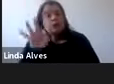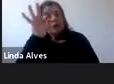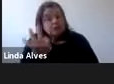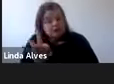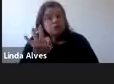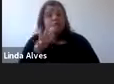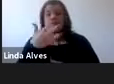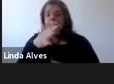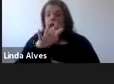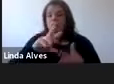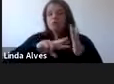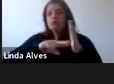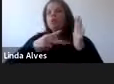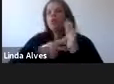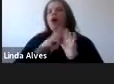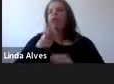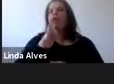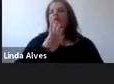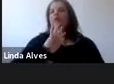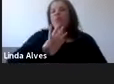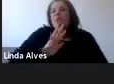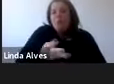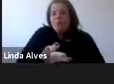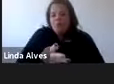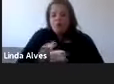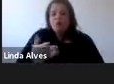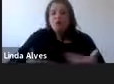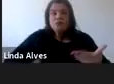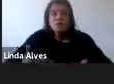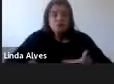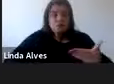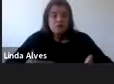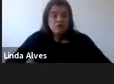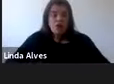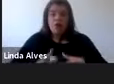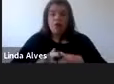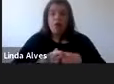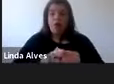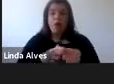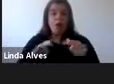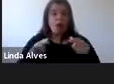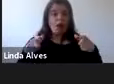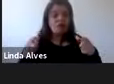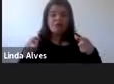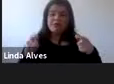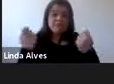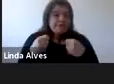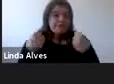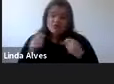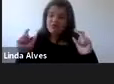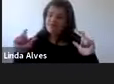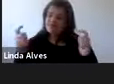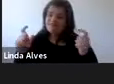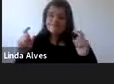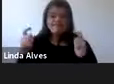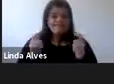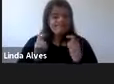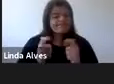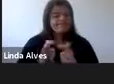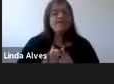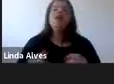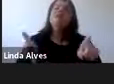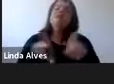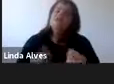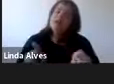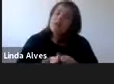empregados, certo? E não só a questão dos excedentes, ela apresentou uma série de outros pontos que ela quer rediscutir para